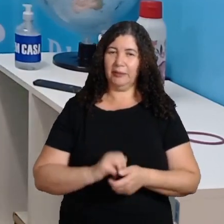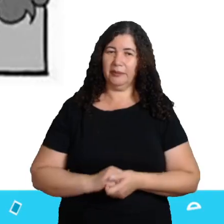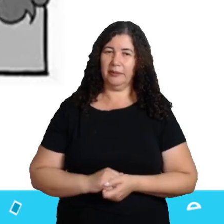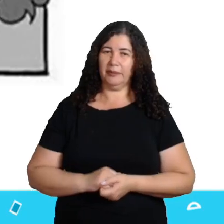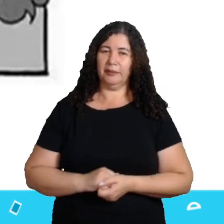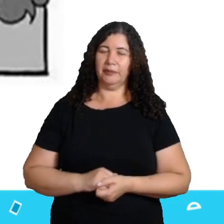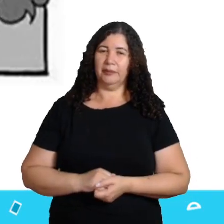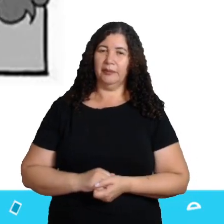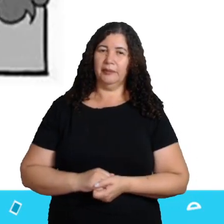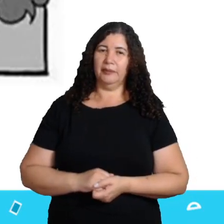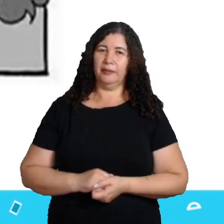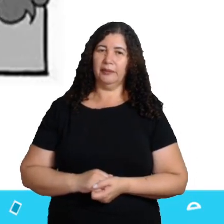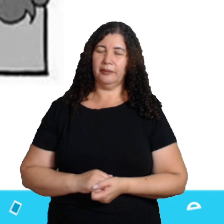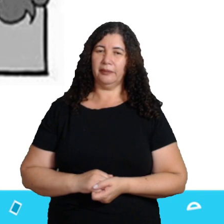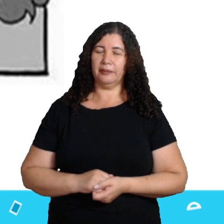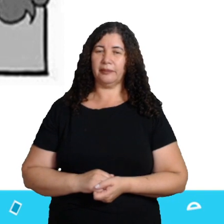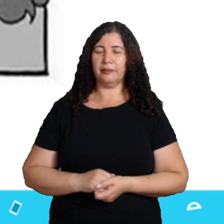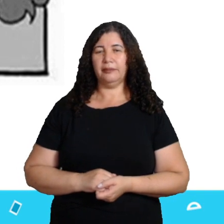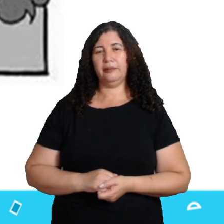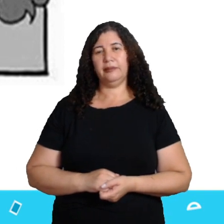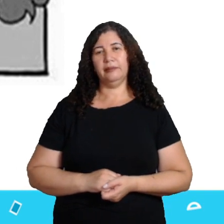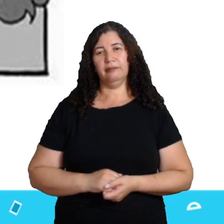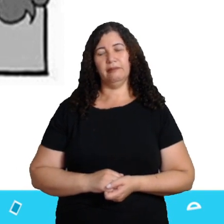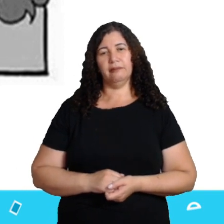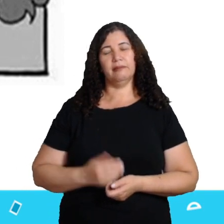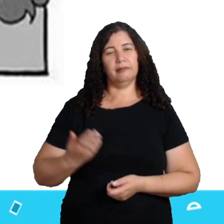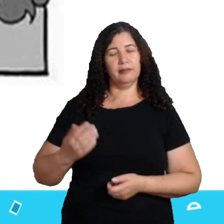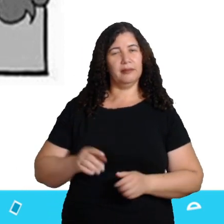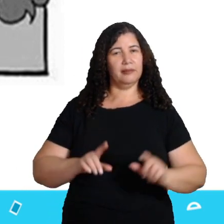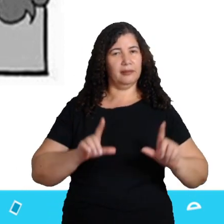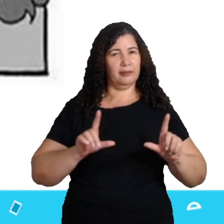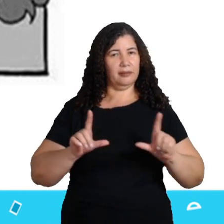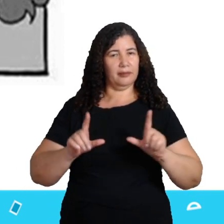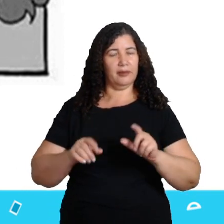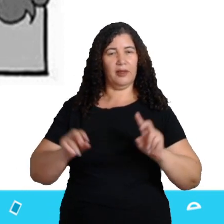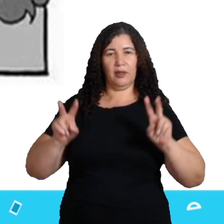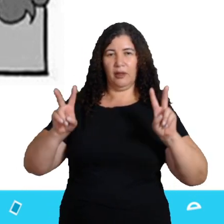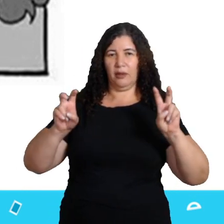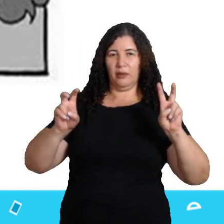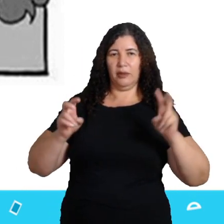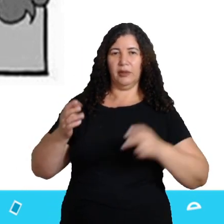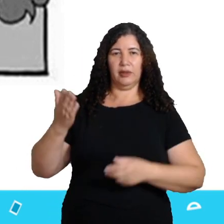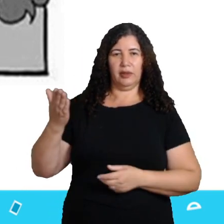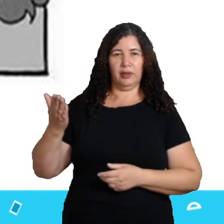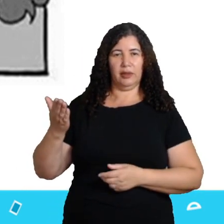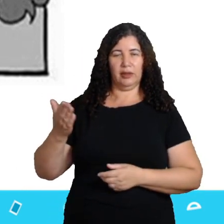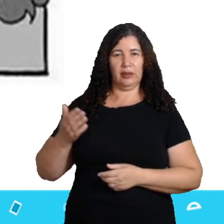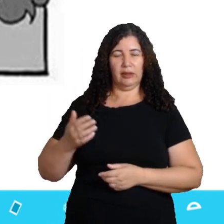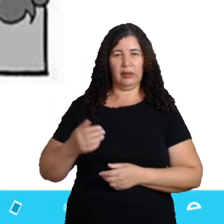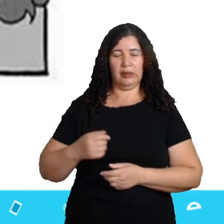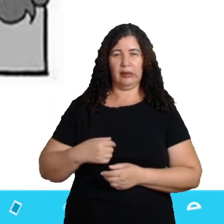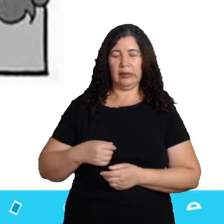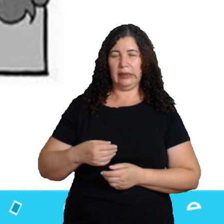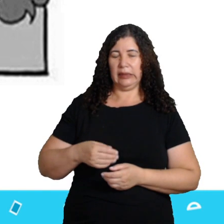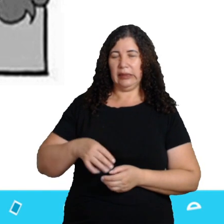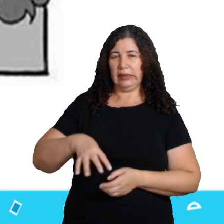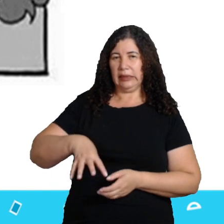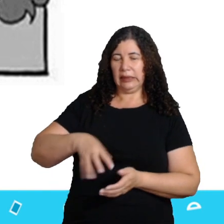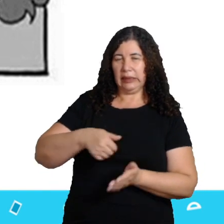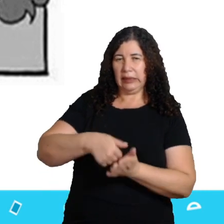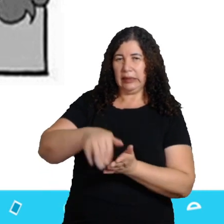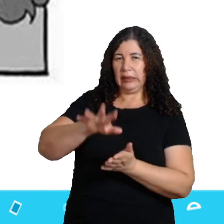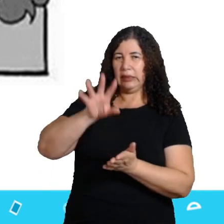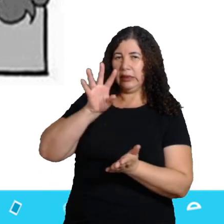Começando. Uma tira, cujo título é Vingada.